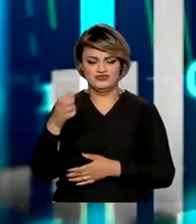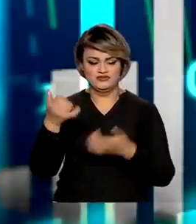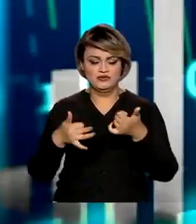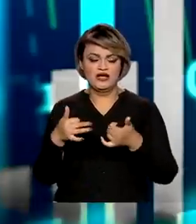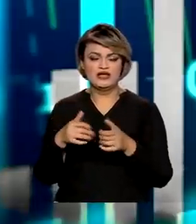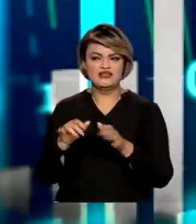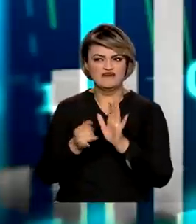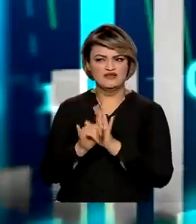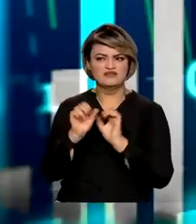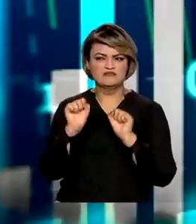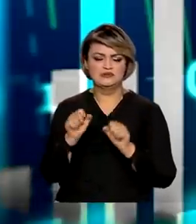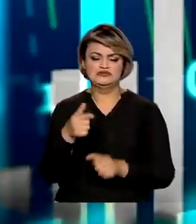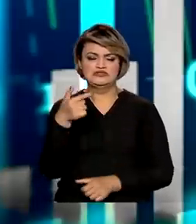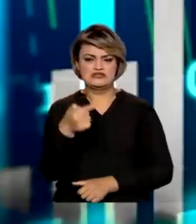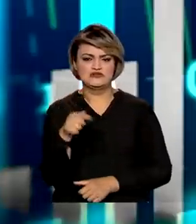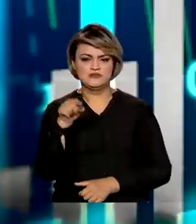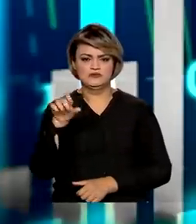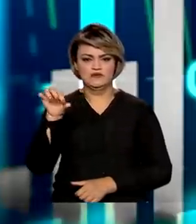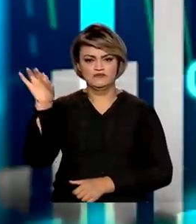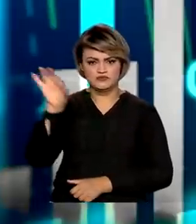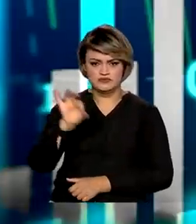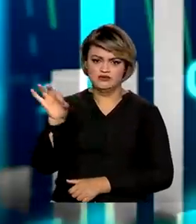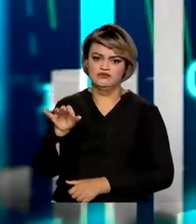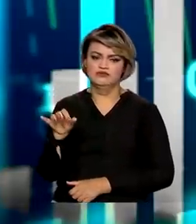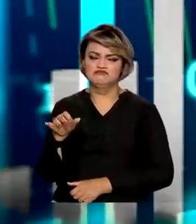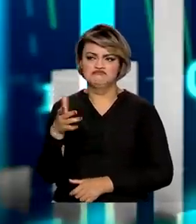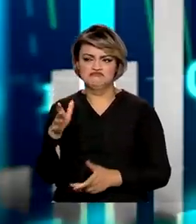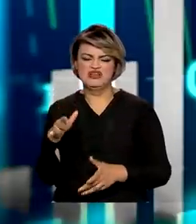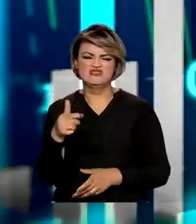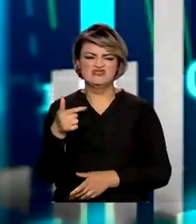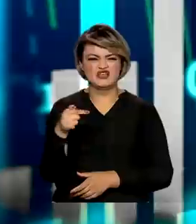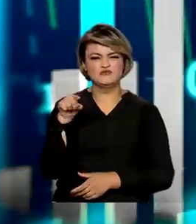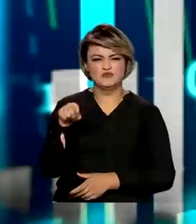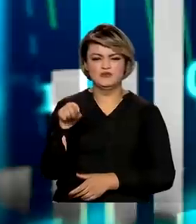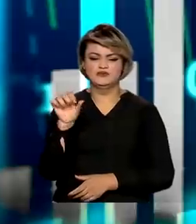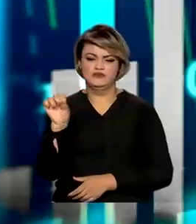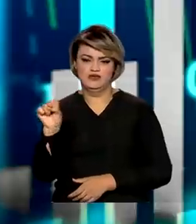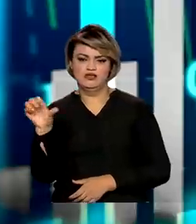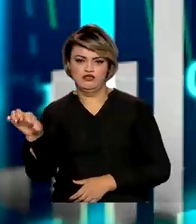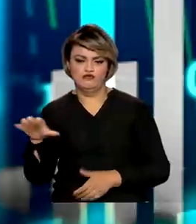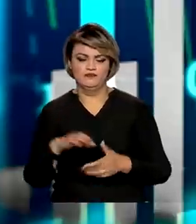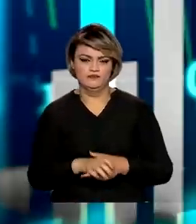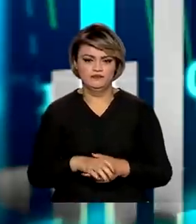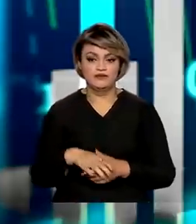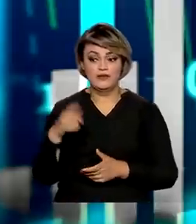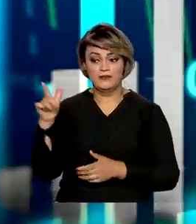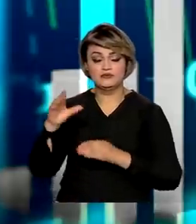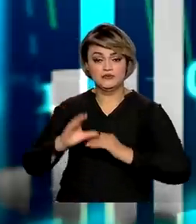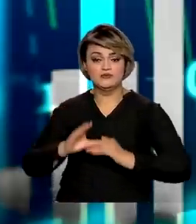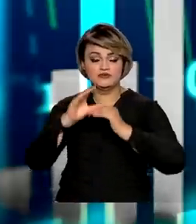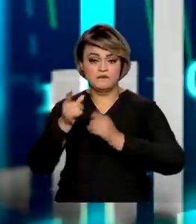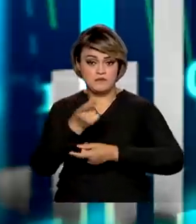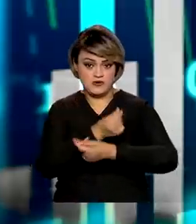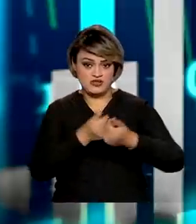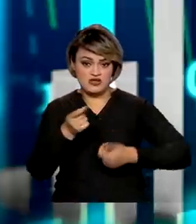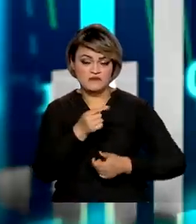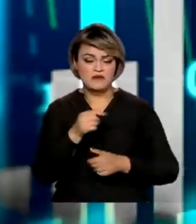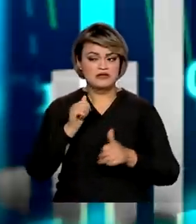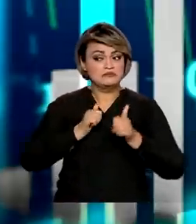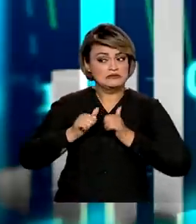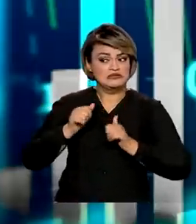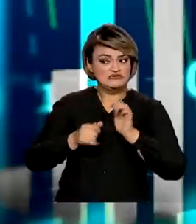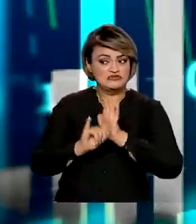inflação fica em torno de 7,9 por cento 7/89 para ser mais exato já para o Conselho monetário Nacional a expectativa